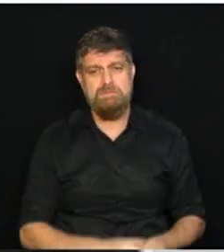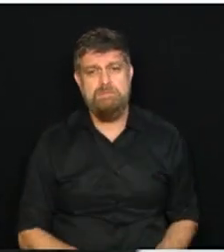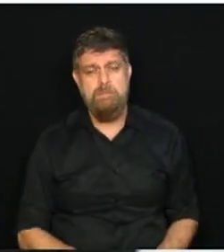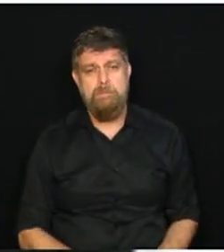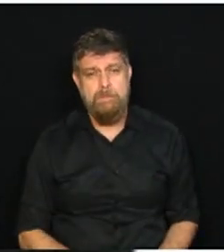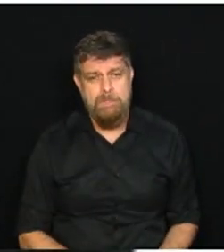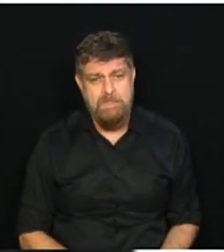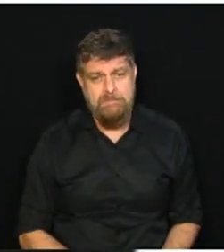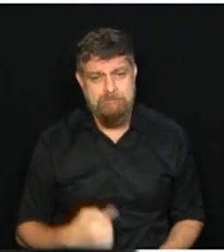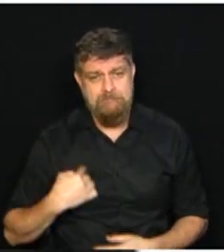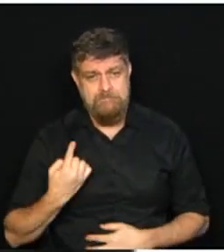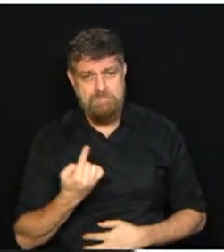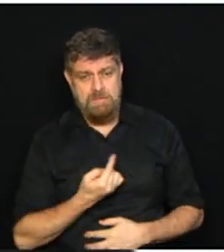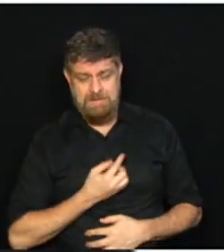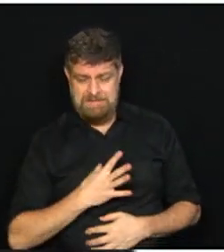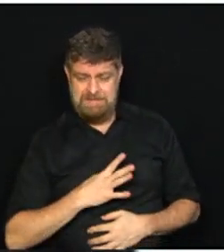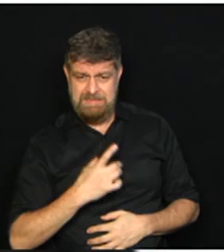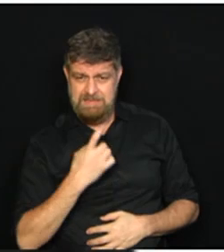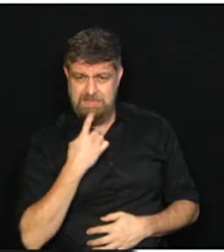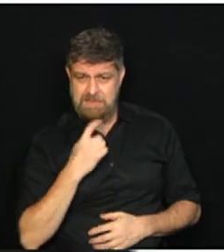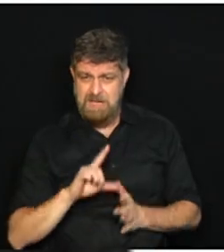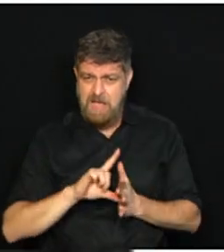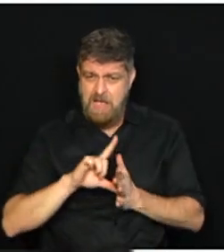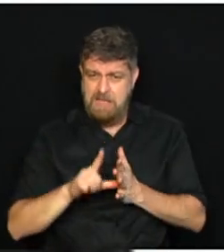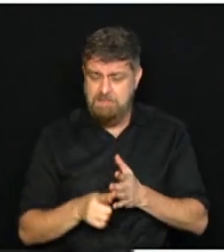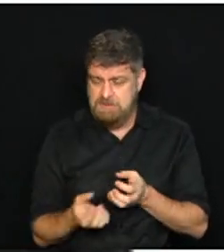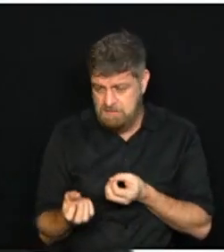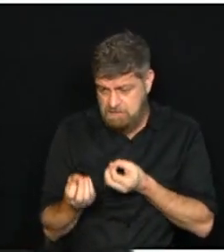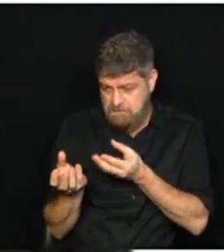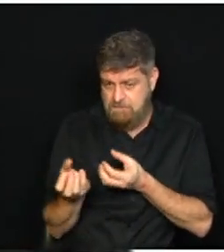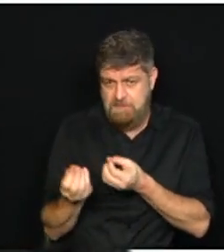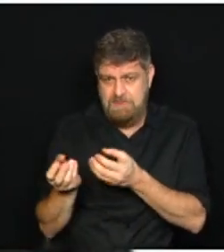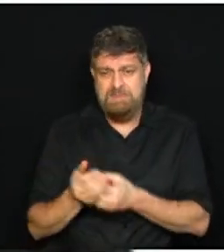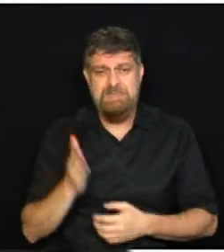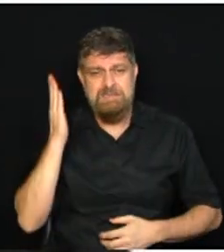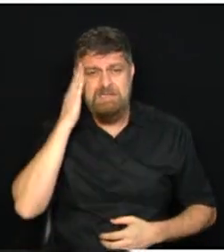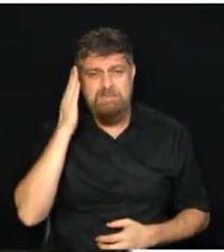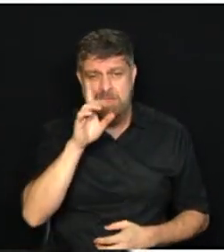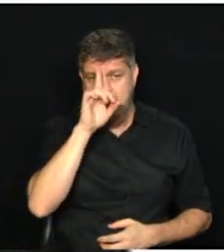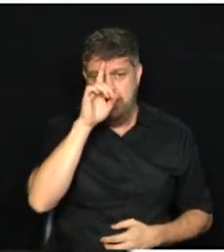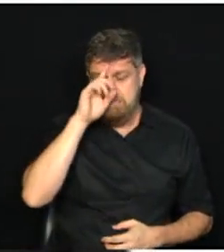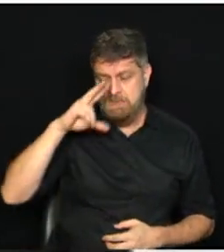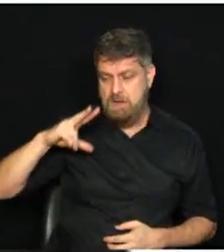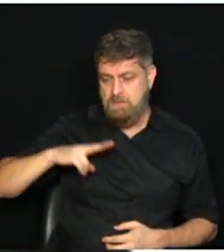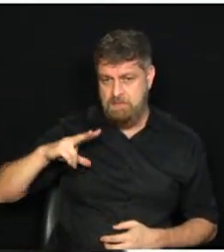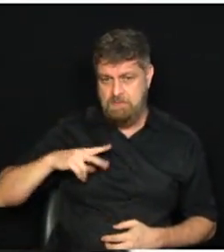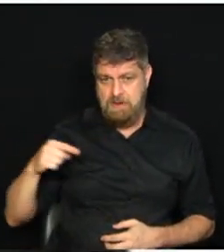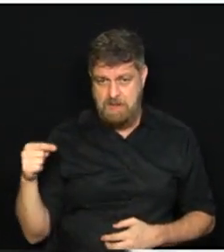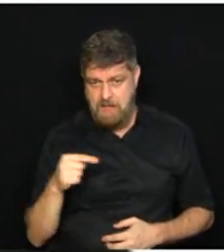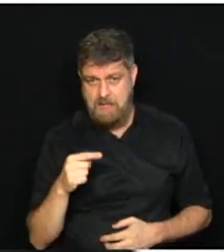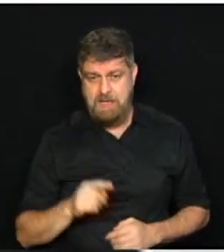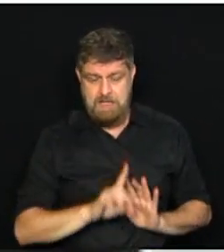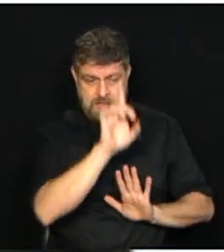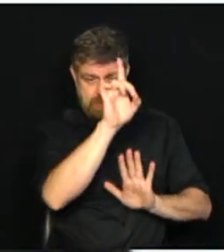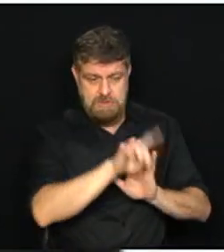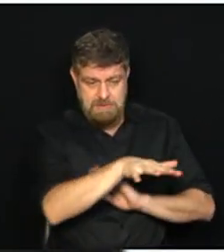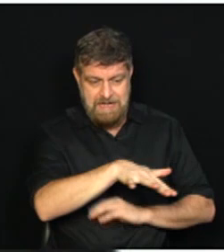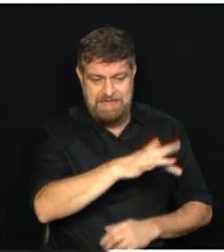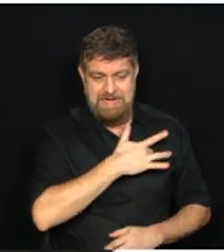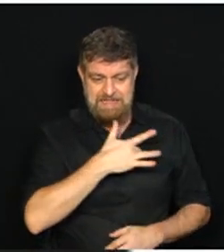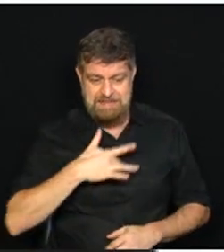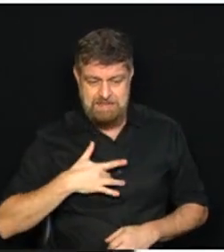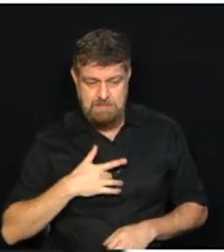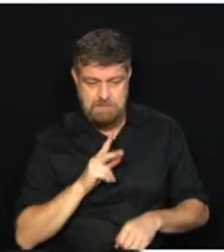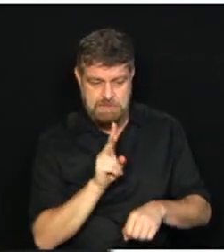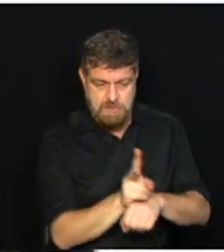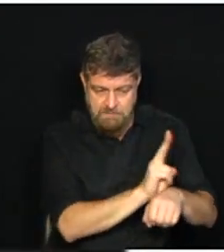Hoje, nós estamos em Campinas, depois tive alguns dados a respeito de hospitais privados, o doutor André pode até complementar, mas, na verdade,